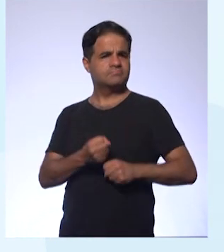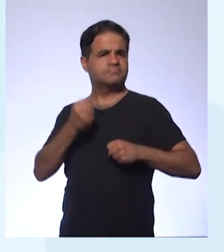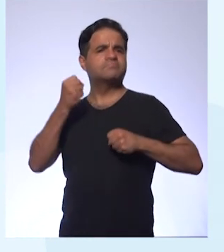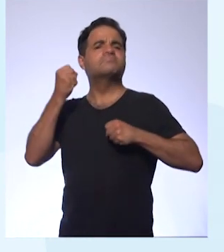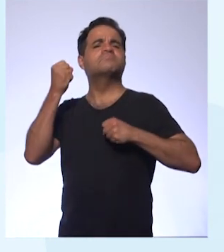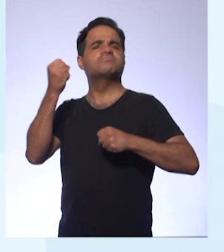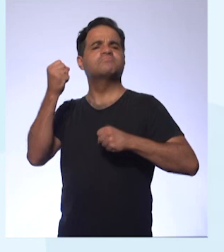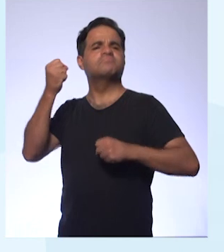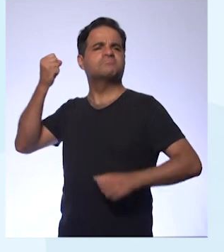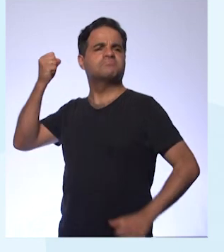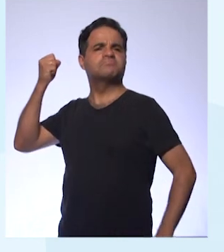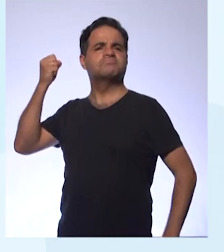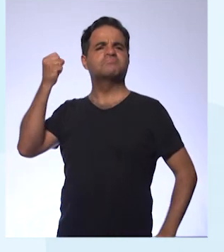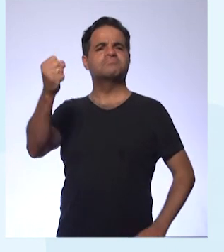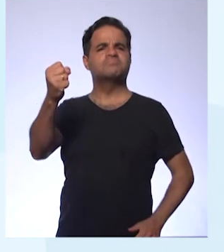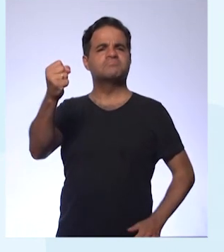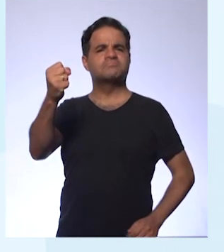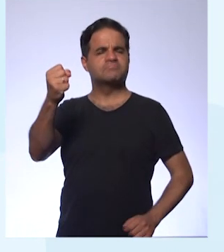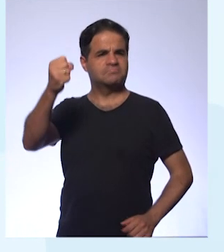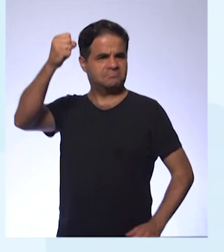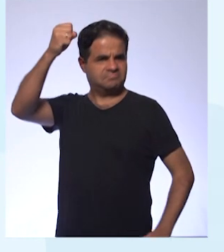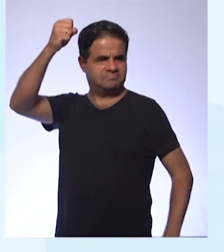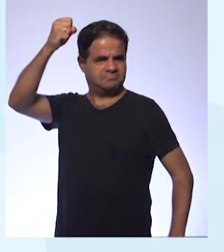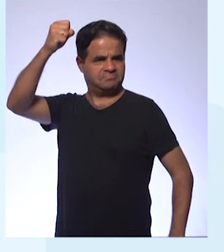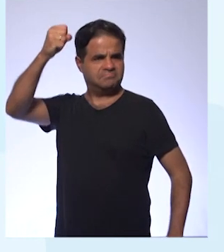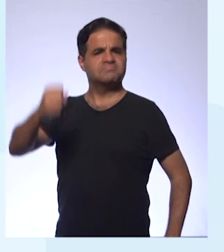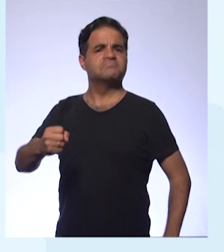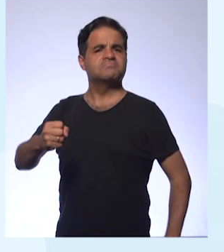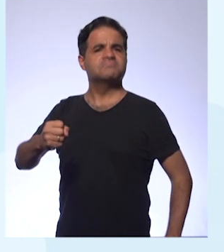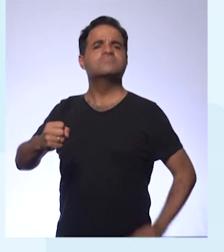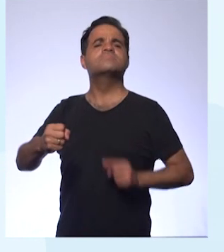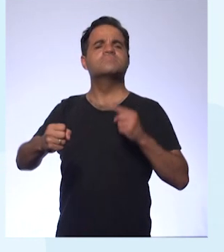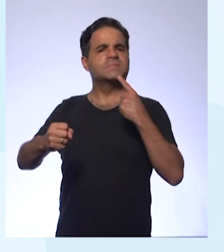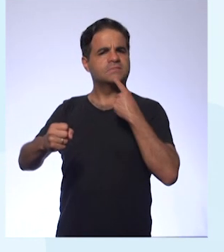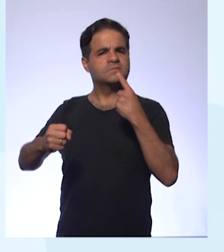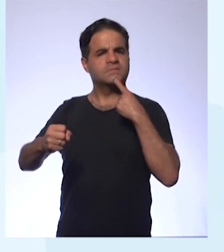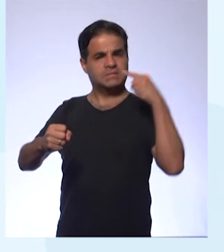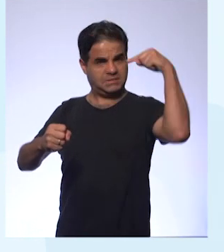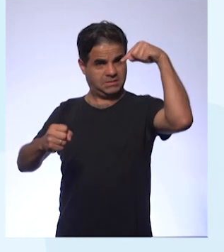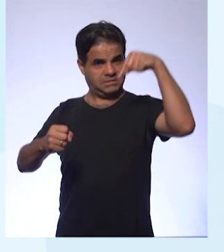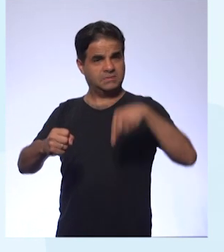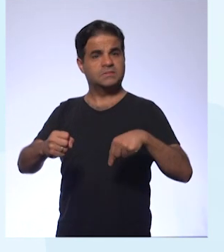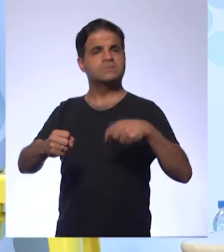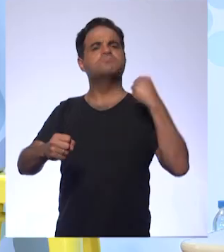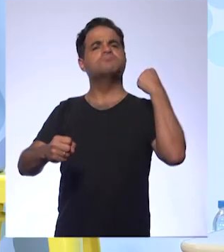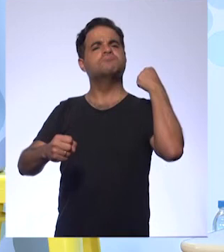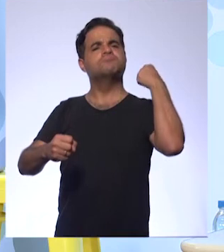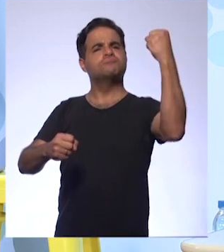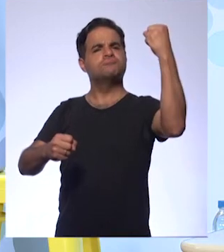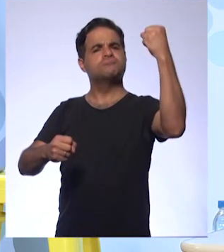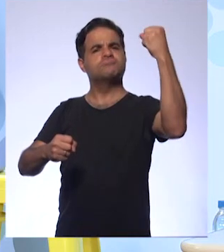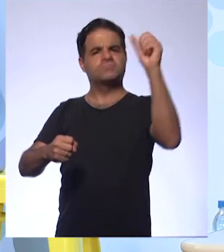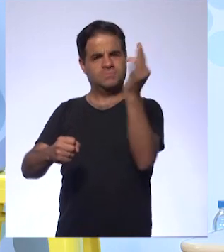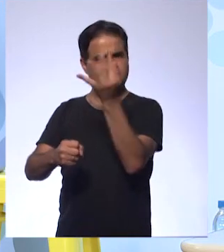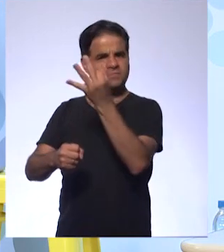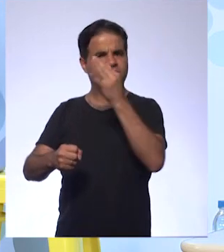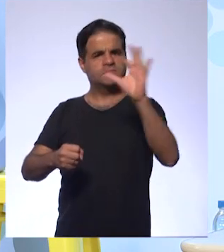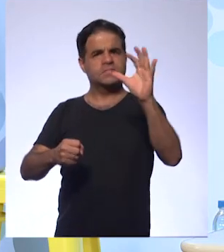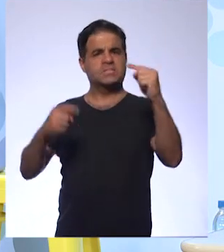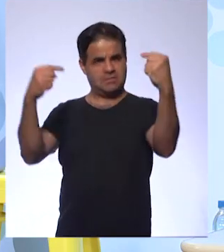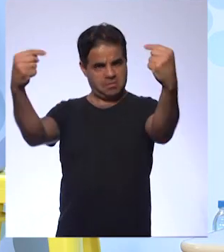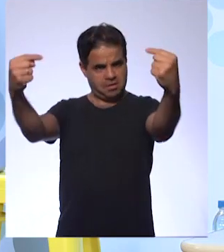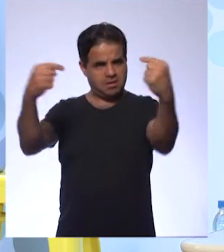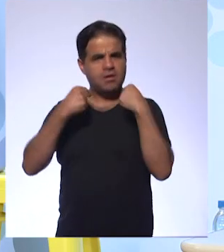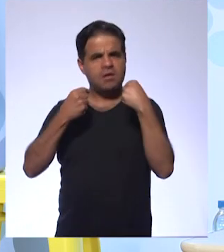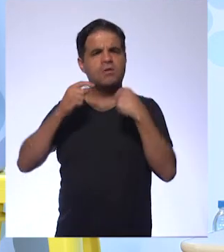esse cajado fincado no chão, né? Como quem diz assim: aqui está o poder da França, eu sou o